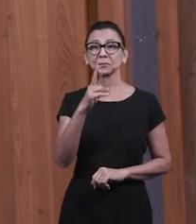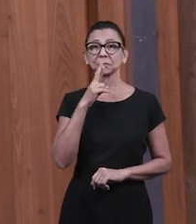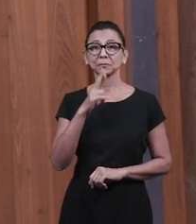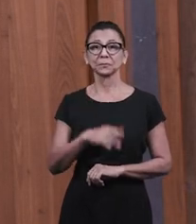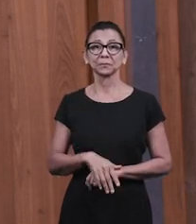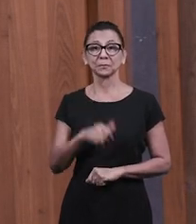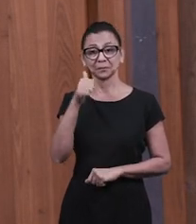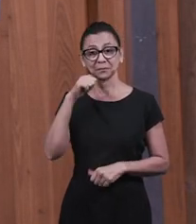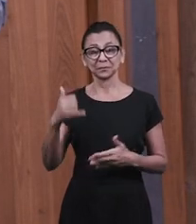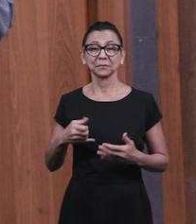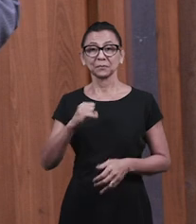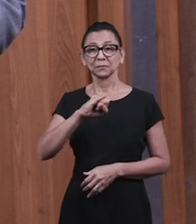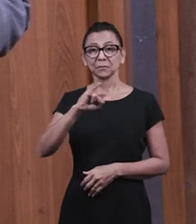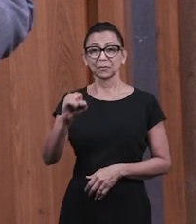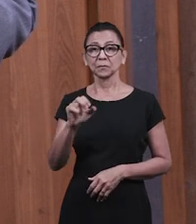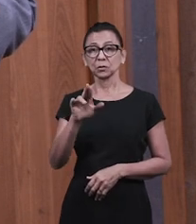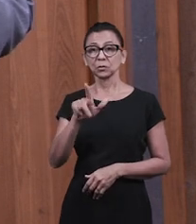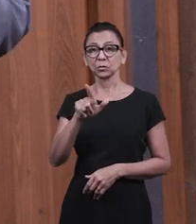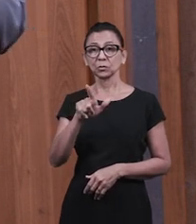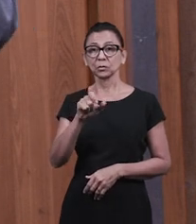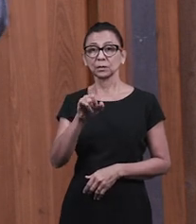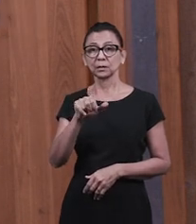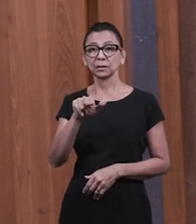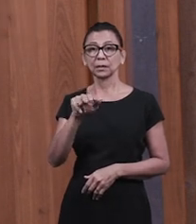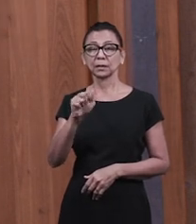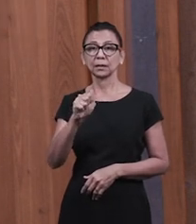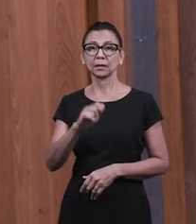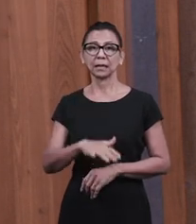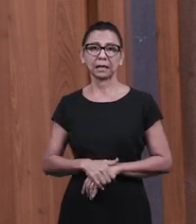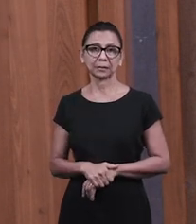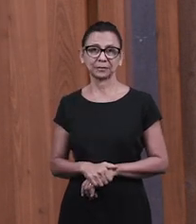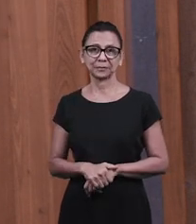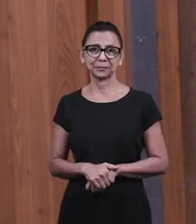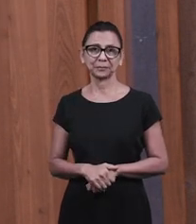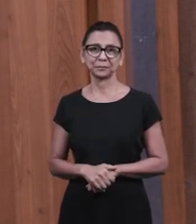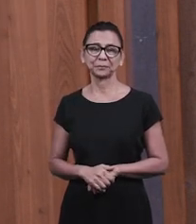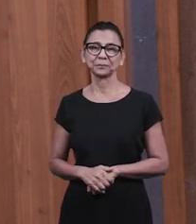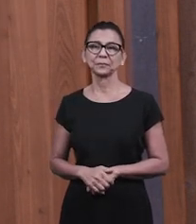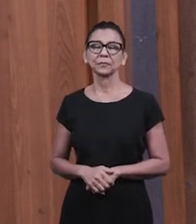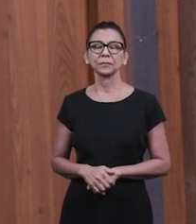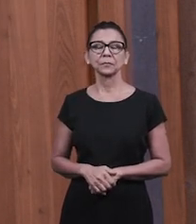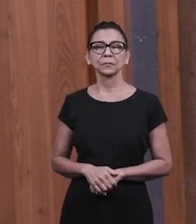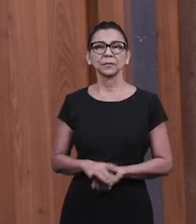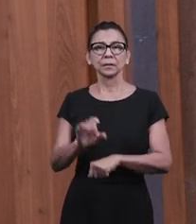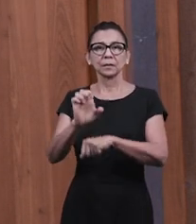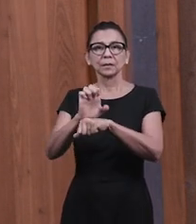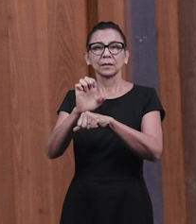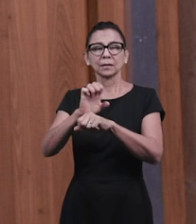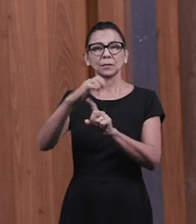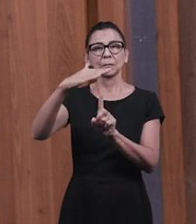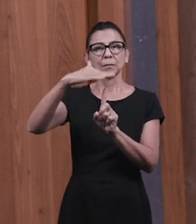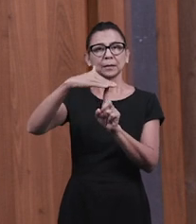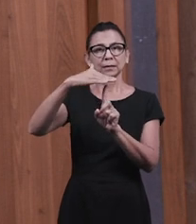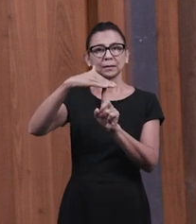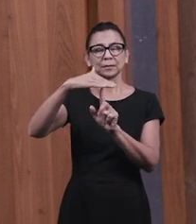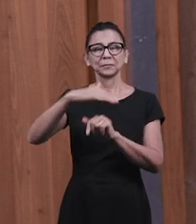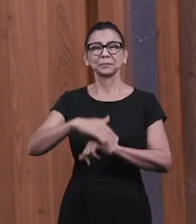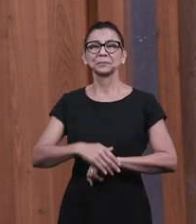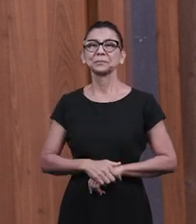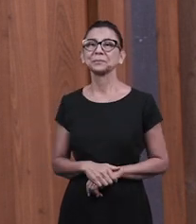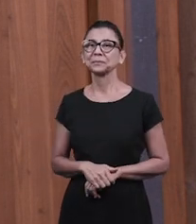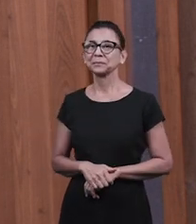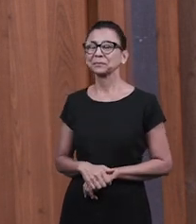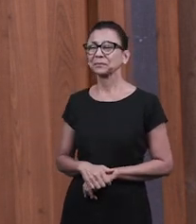é a nossa irmã Juliana. Irmã Juliana, ela pertence à igreja em Londrina, no estado do Paraná. A paz do Senhor, irmã